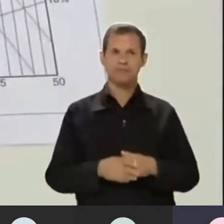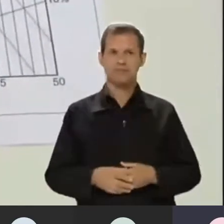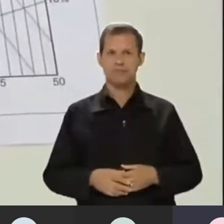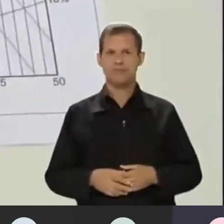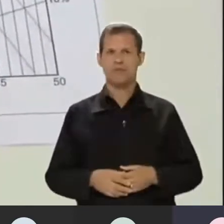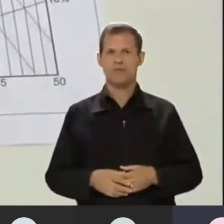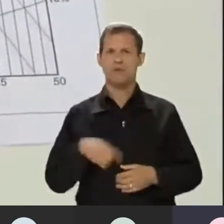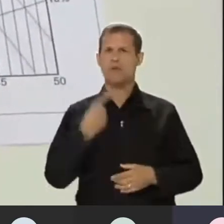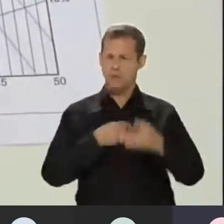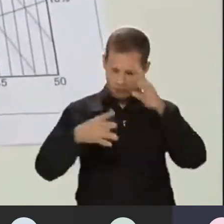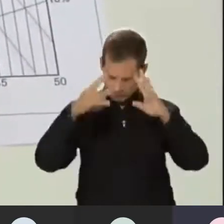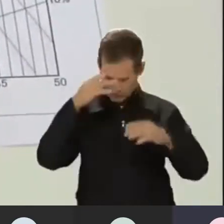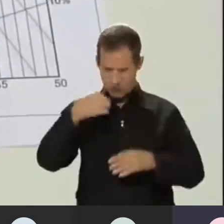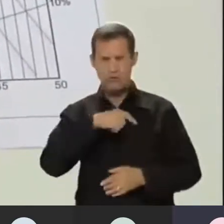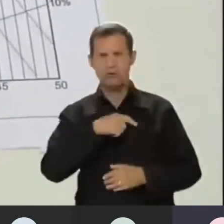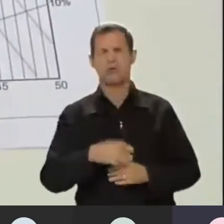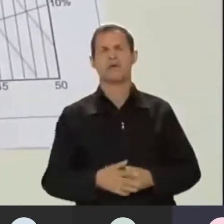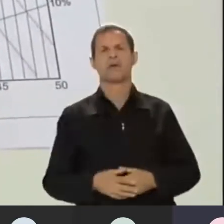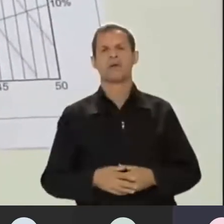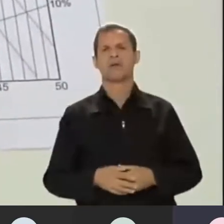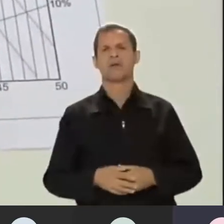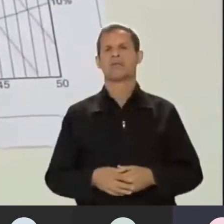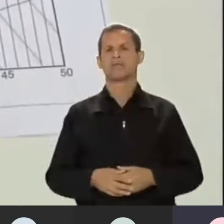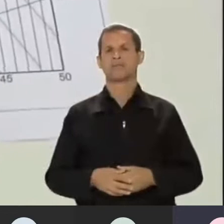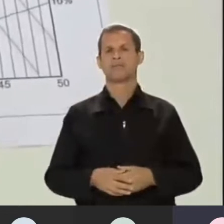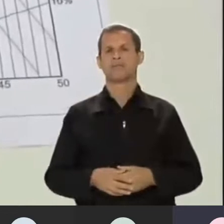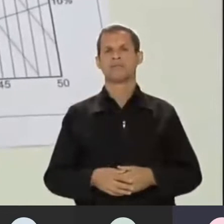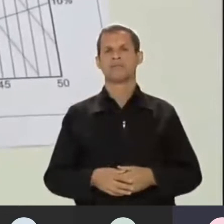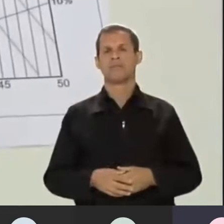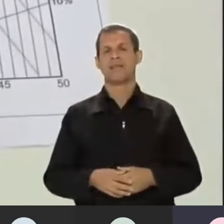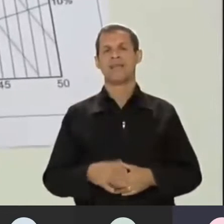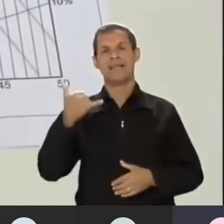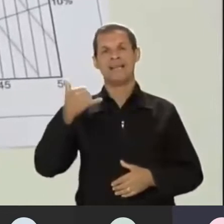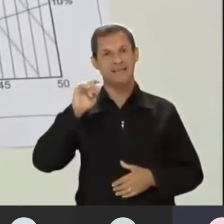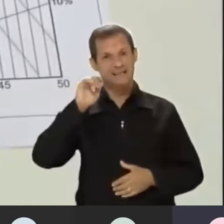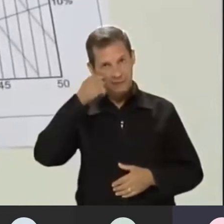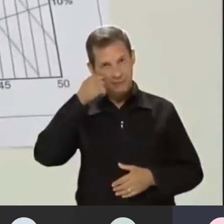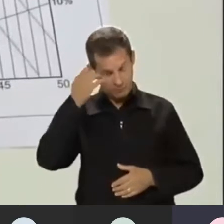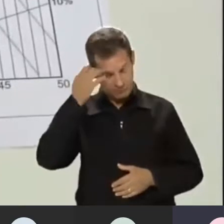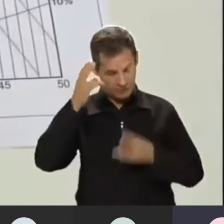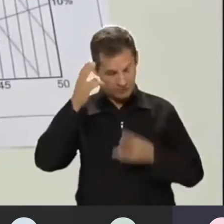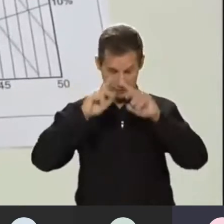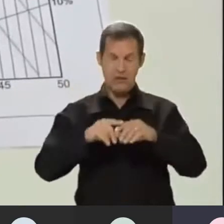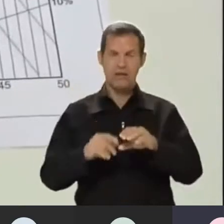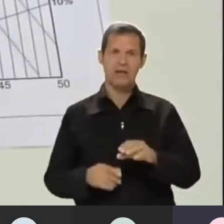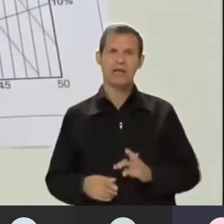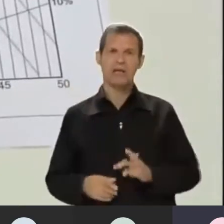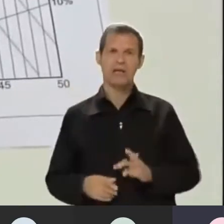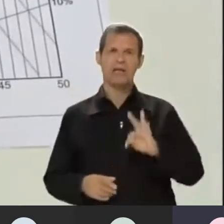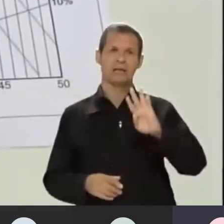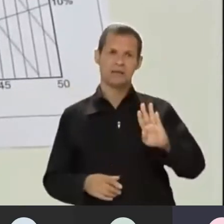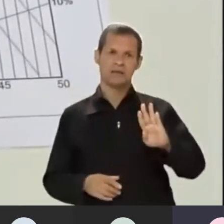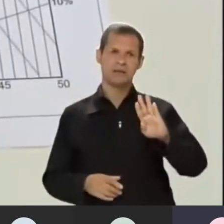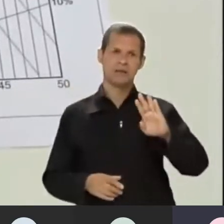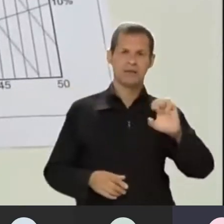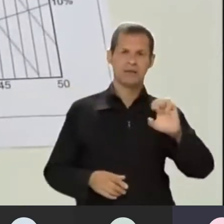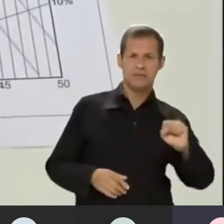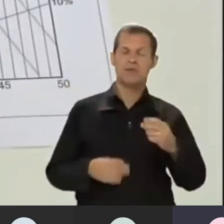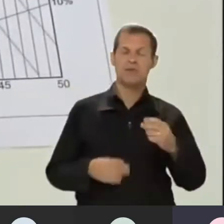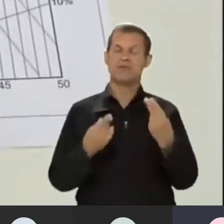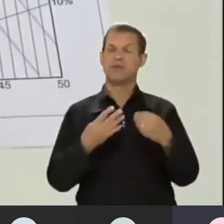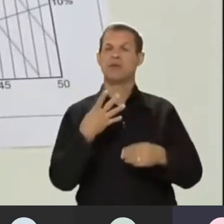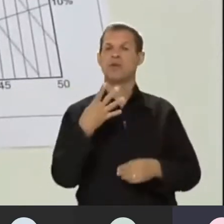primeiramente, vamos supor que eu tenha, vou escrever em preto que foi mais fácil, a temperatura de bulbo seco